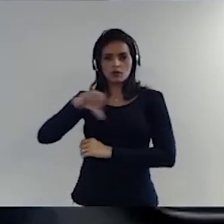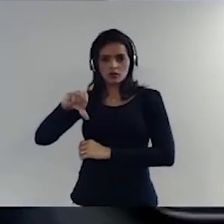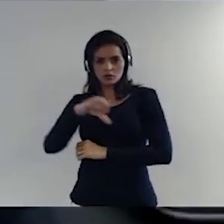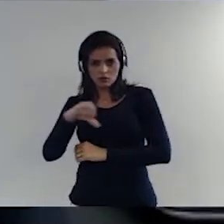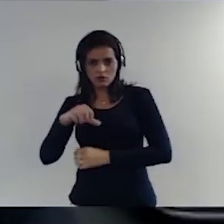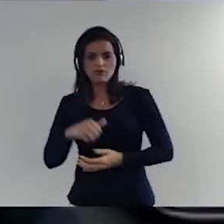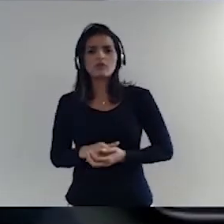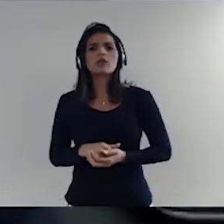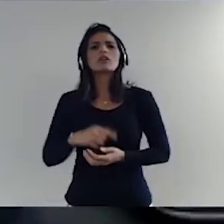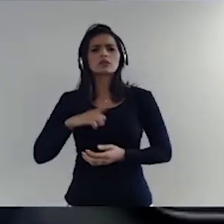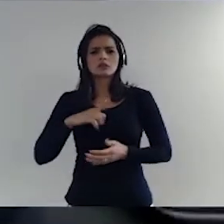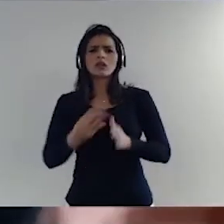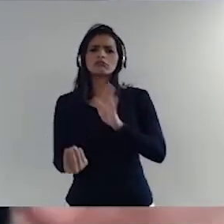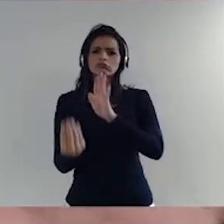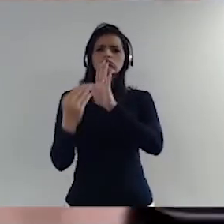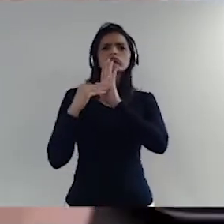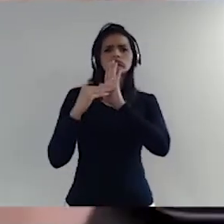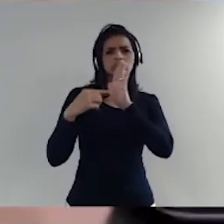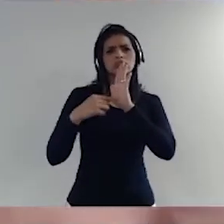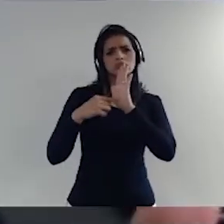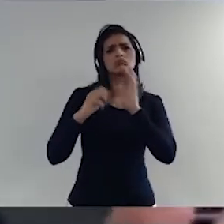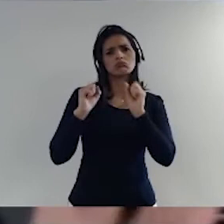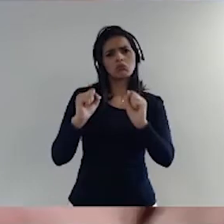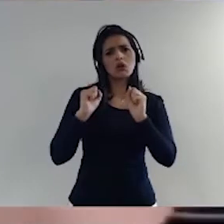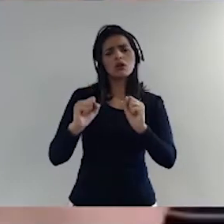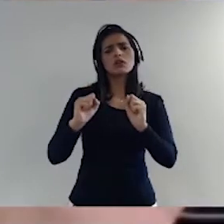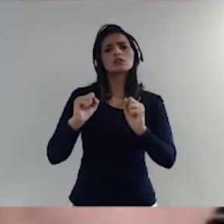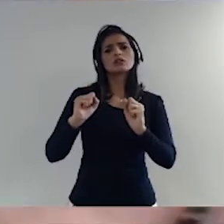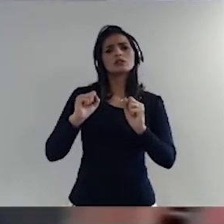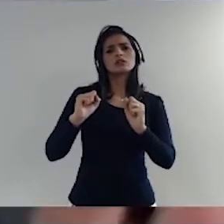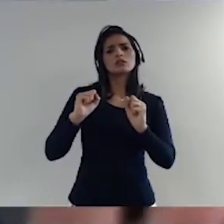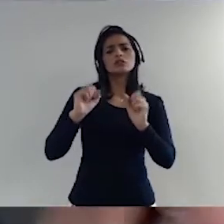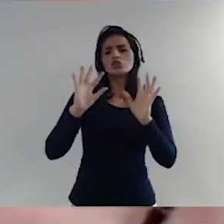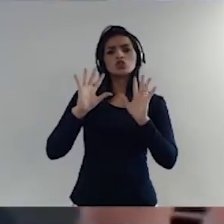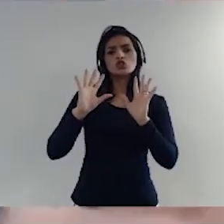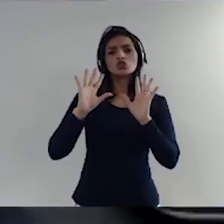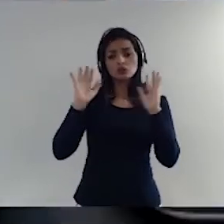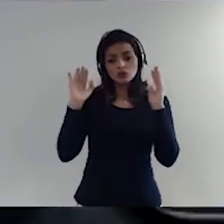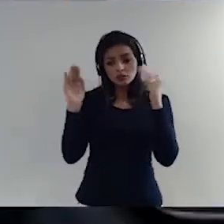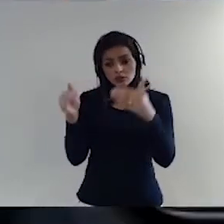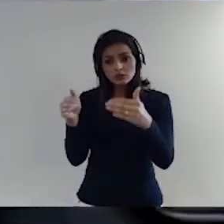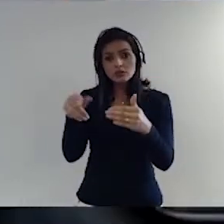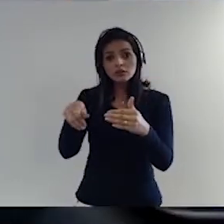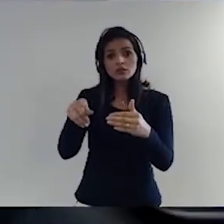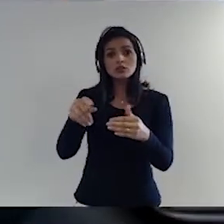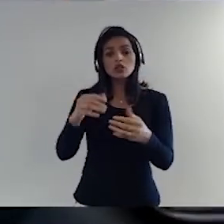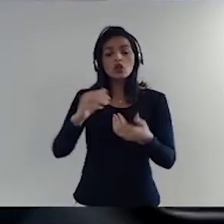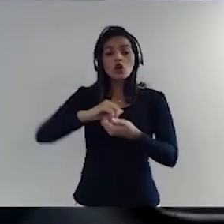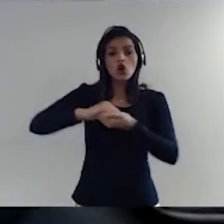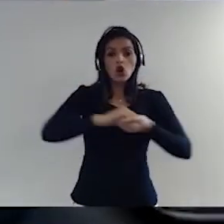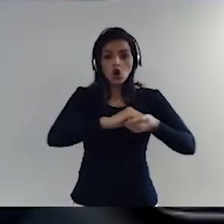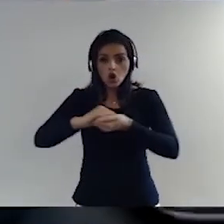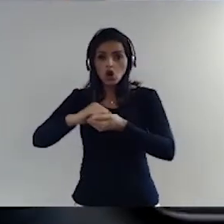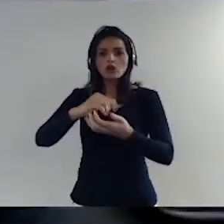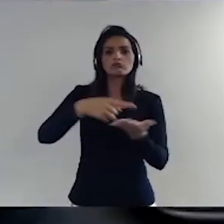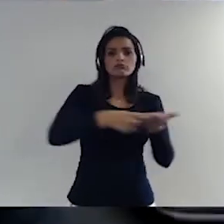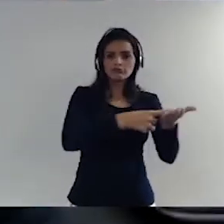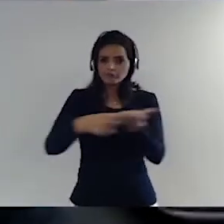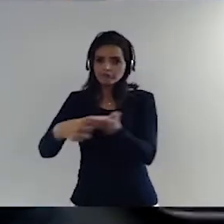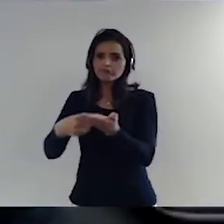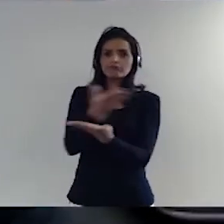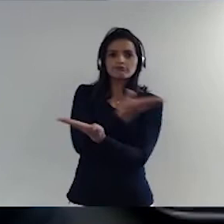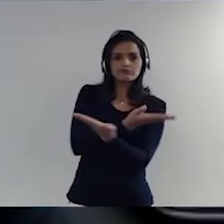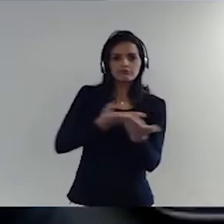juizados, colocando esse mecanismo e fazendo a concentração dele para o efeito de conciliação, porque